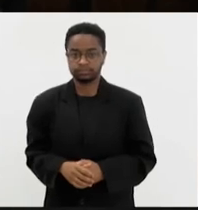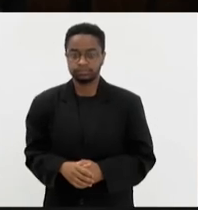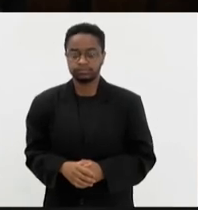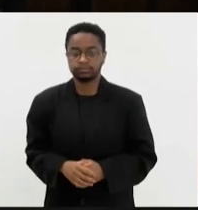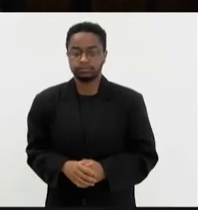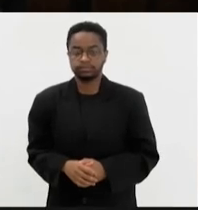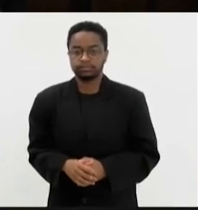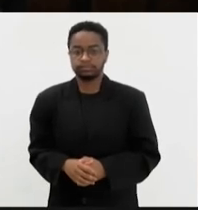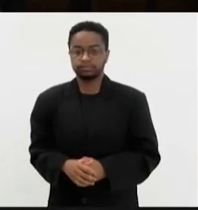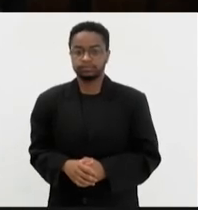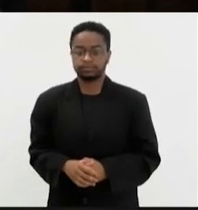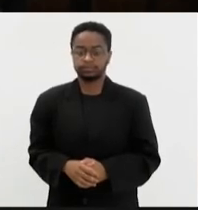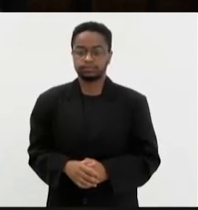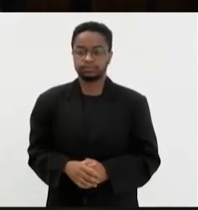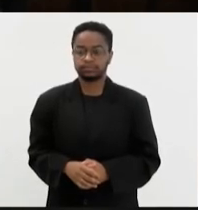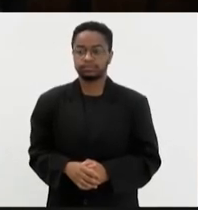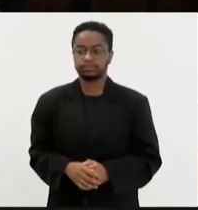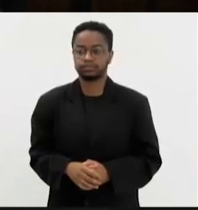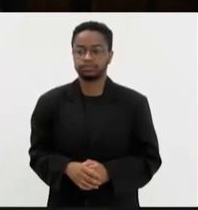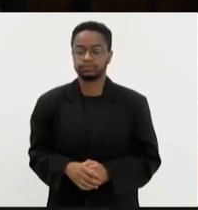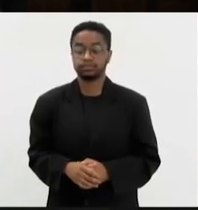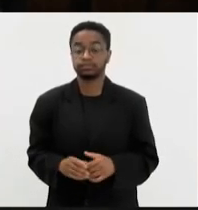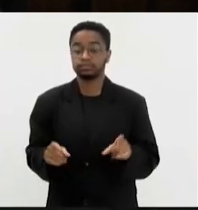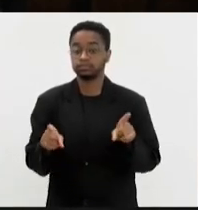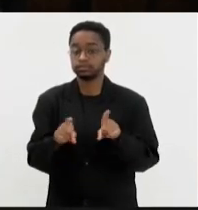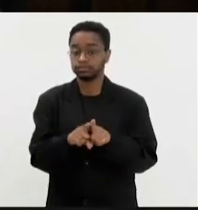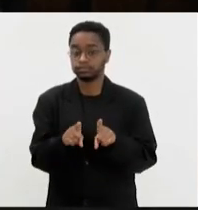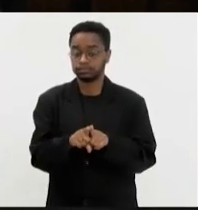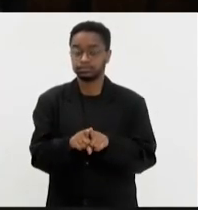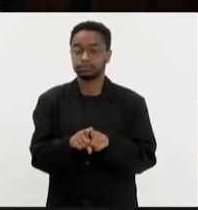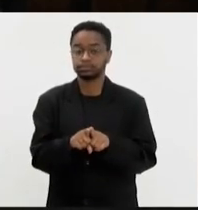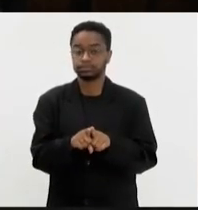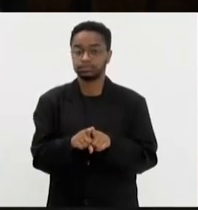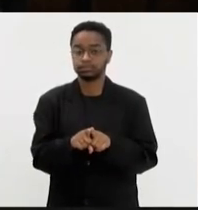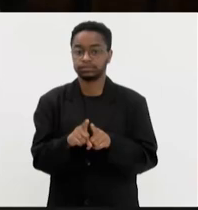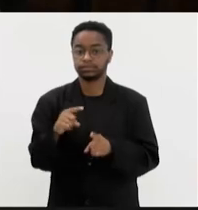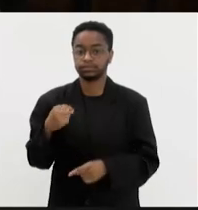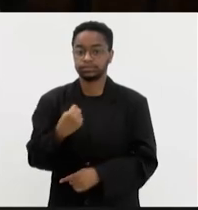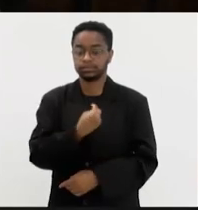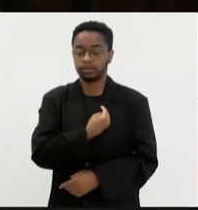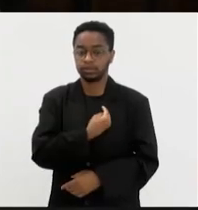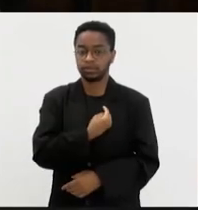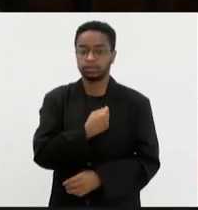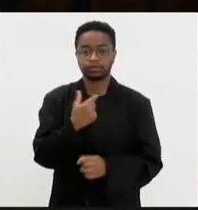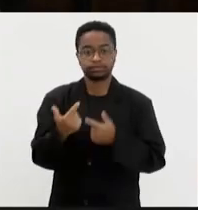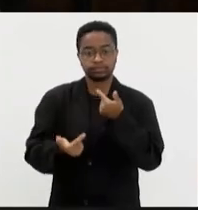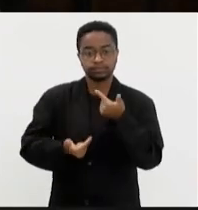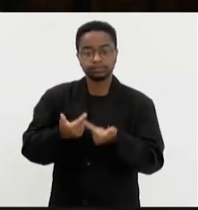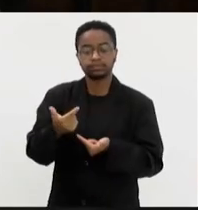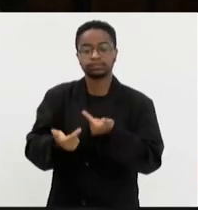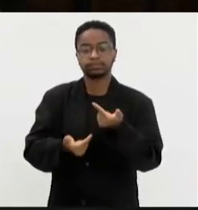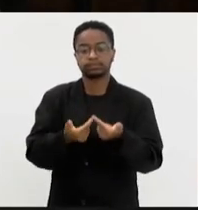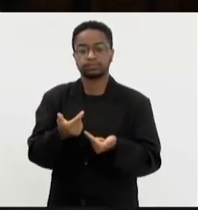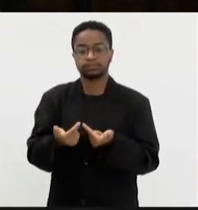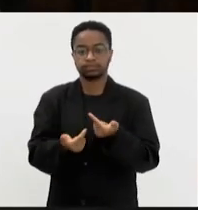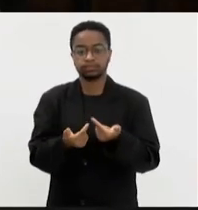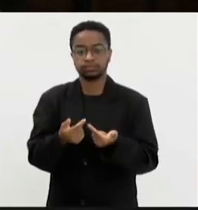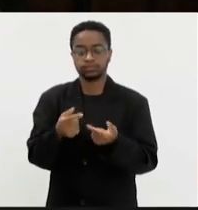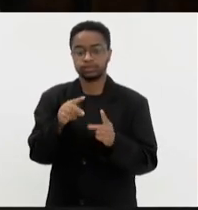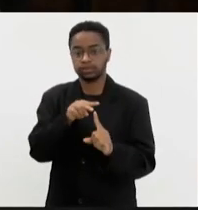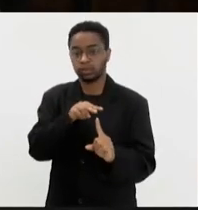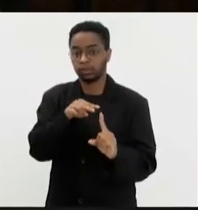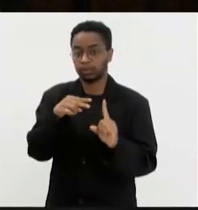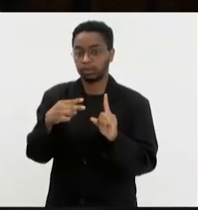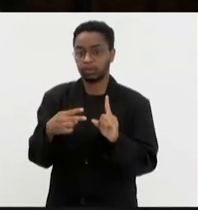né Eh e de outro lado também nós estamos trabalhando eh do ponto de vista